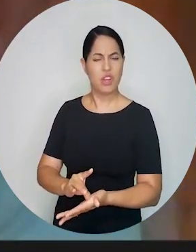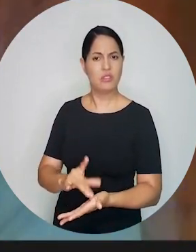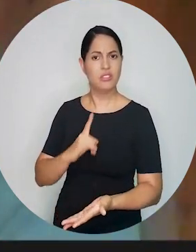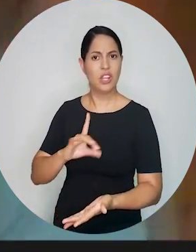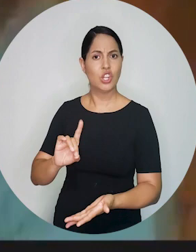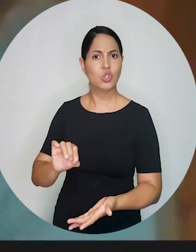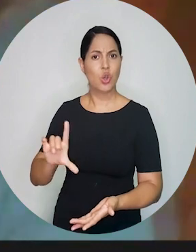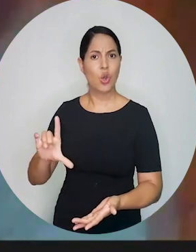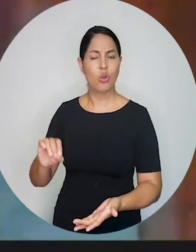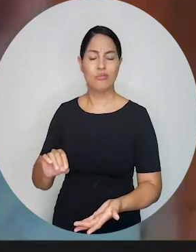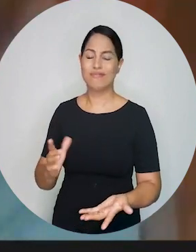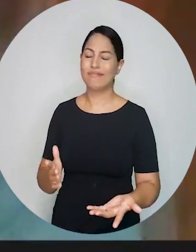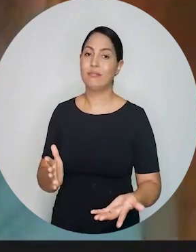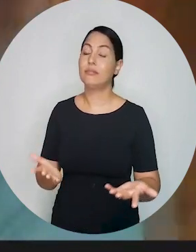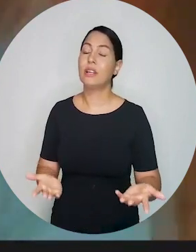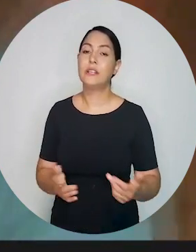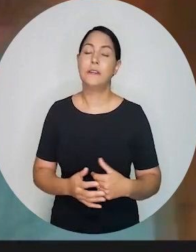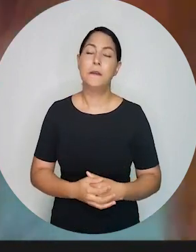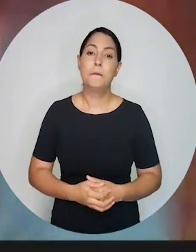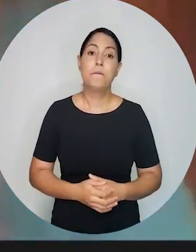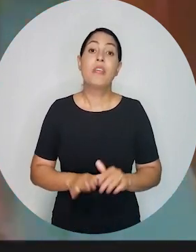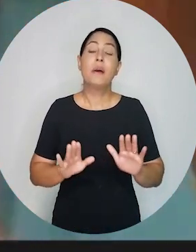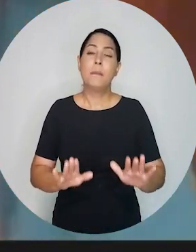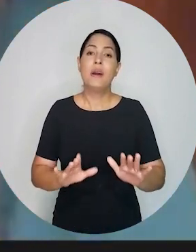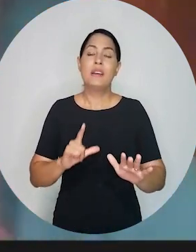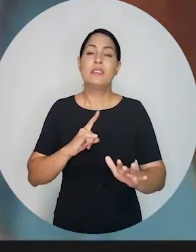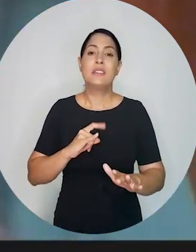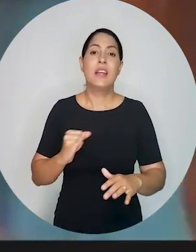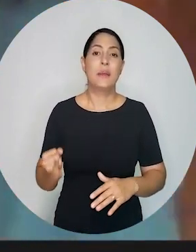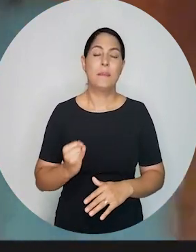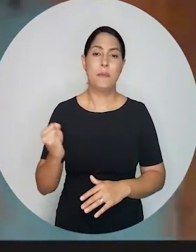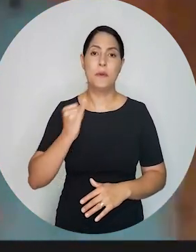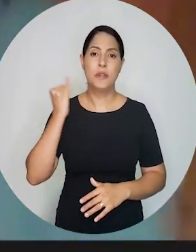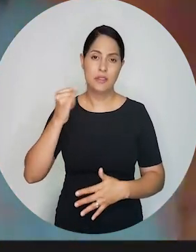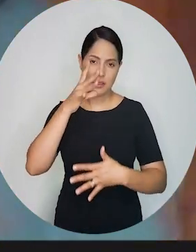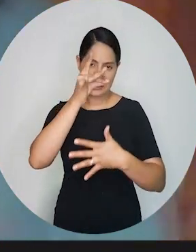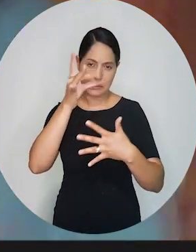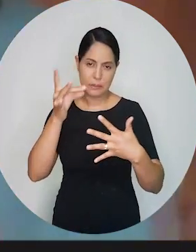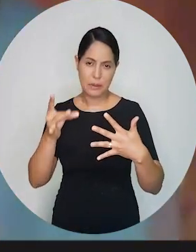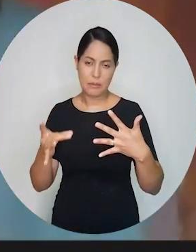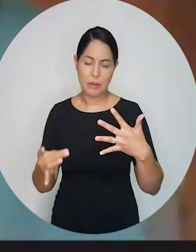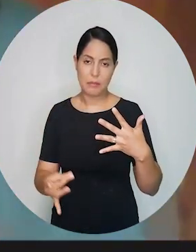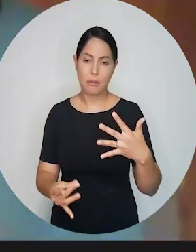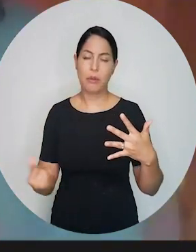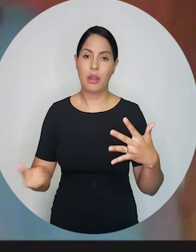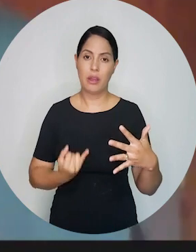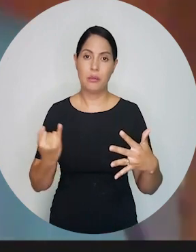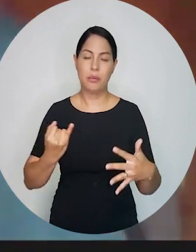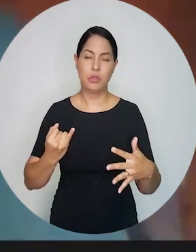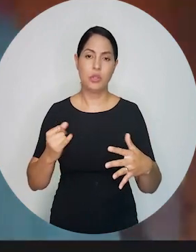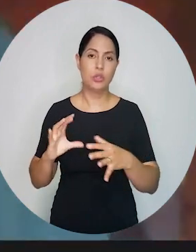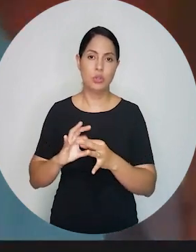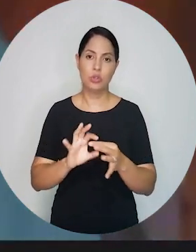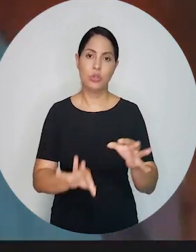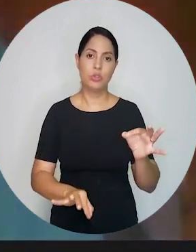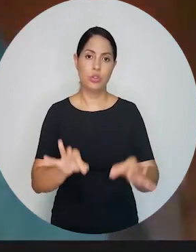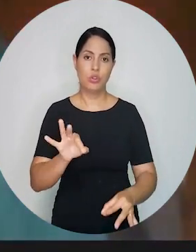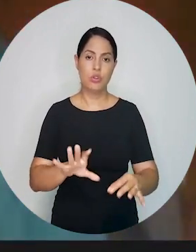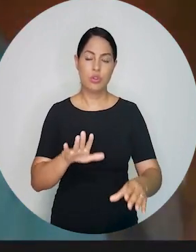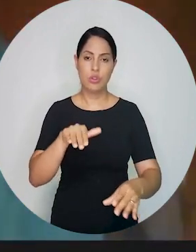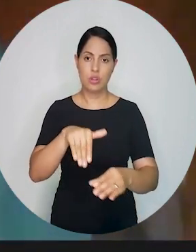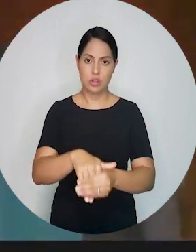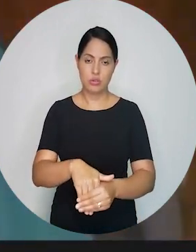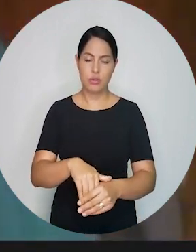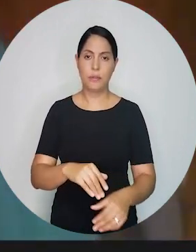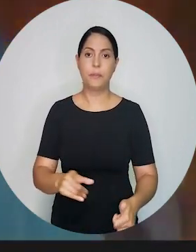fé, dotados de dolo. Bom, entre as alterações rapidamente, eu acho que era importante destacar algumas